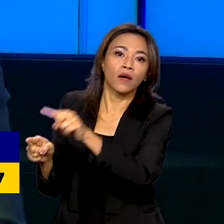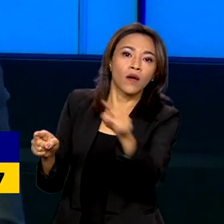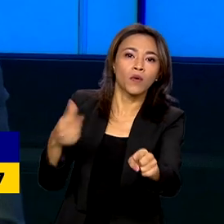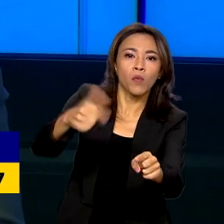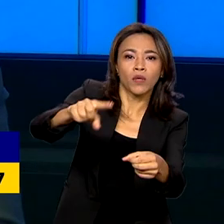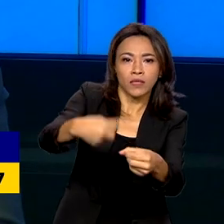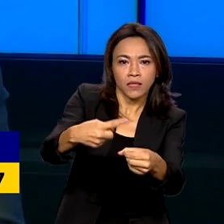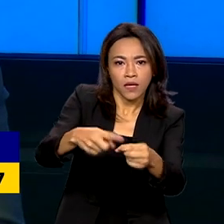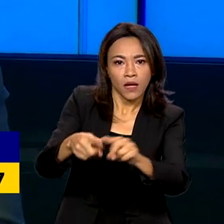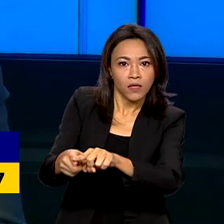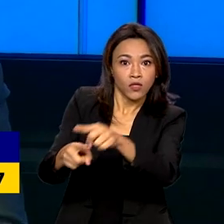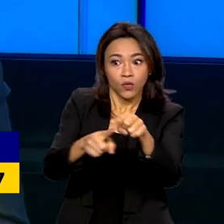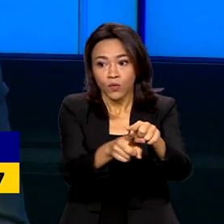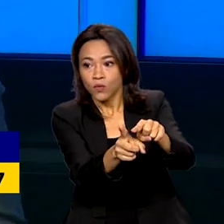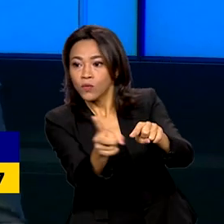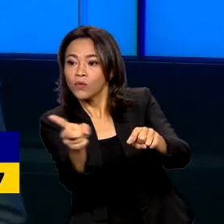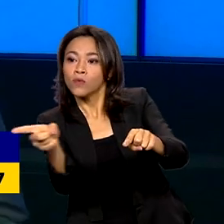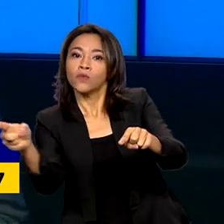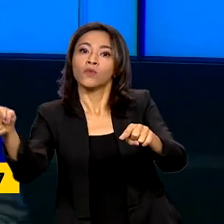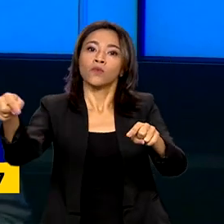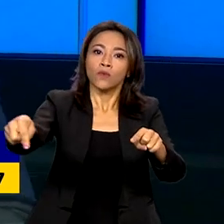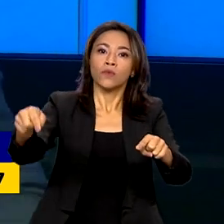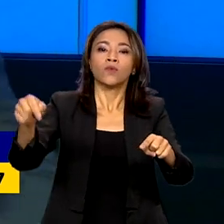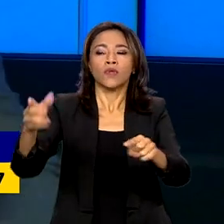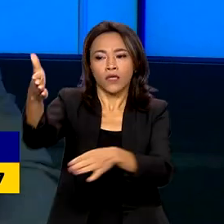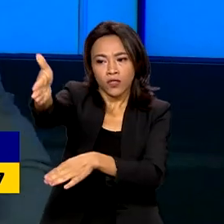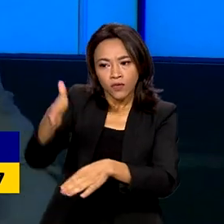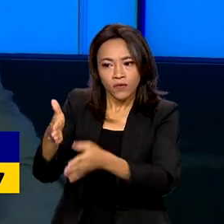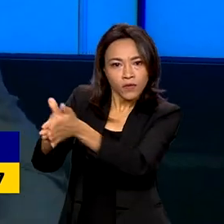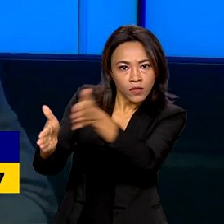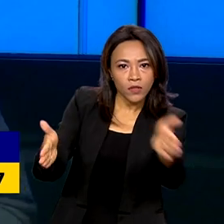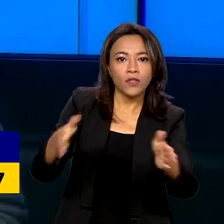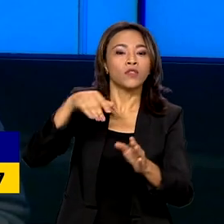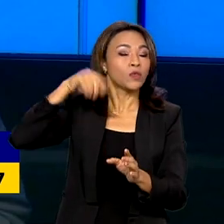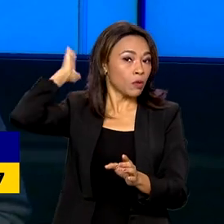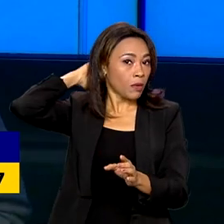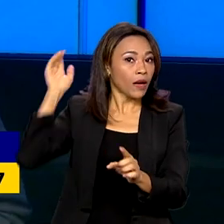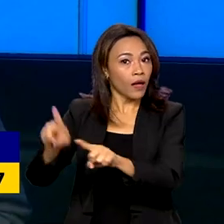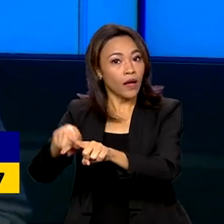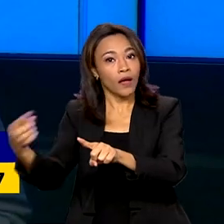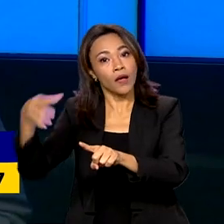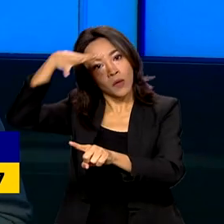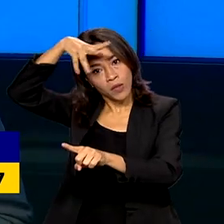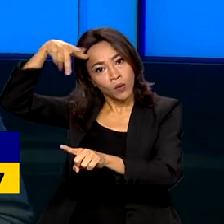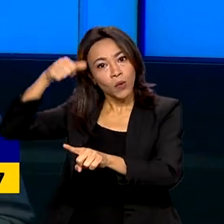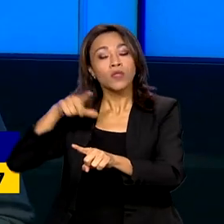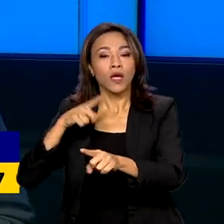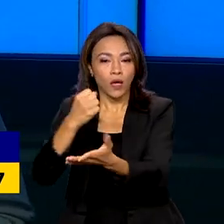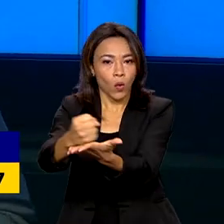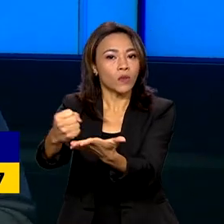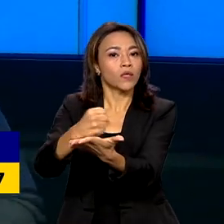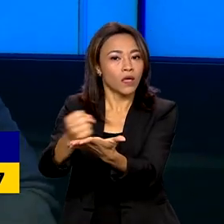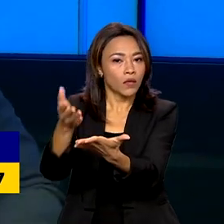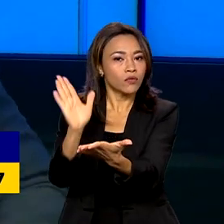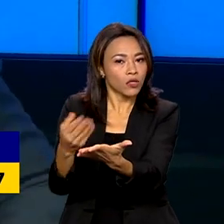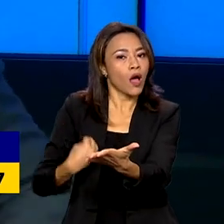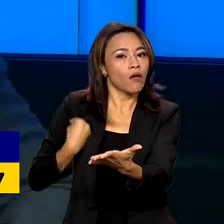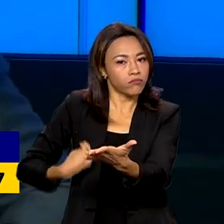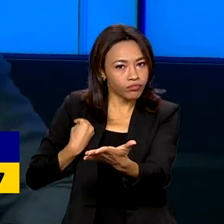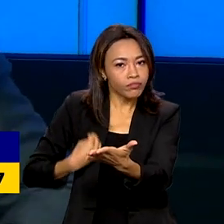e casa de tábua até a divisa do Pará com Mato Grosso estão com contratos vigentes de manutenção e agora